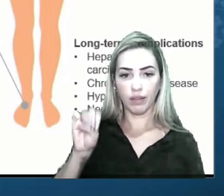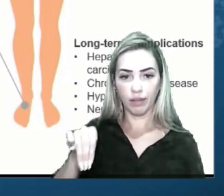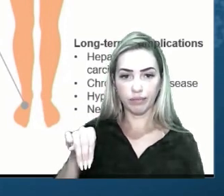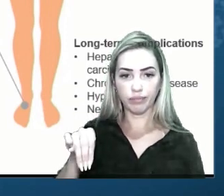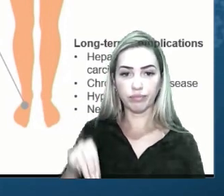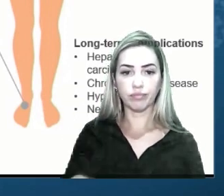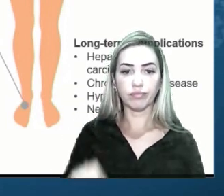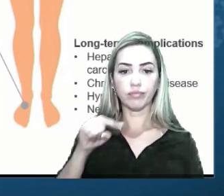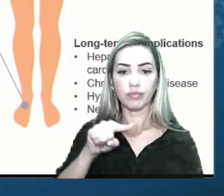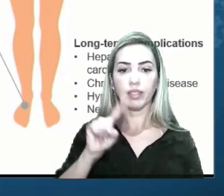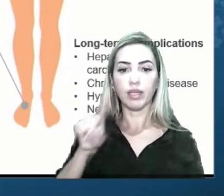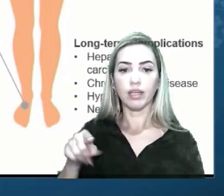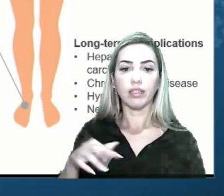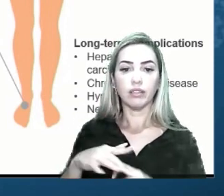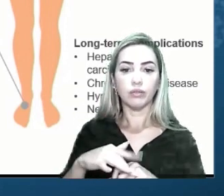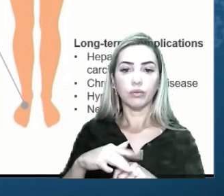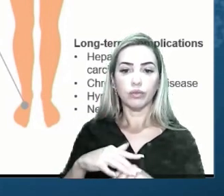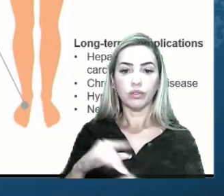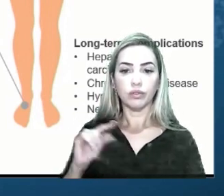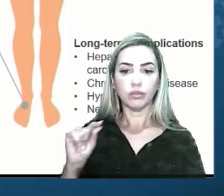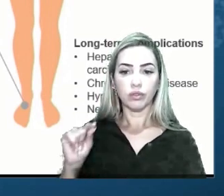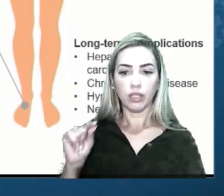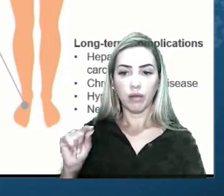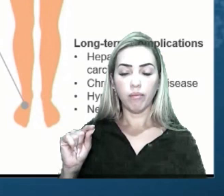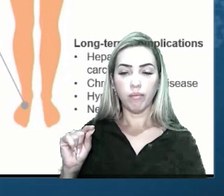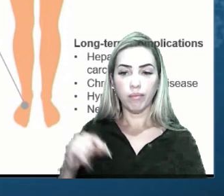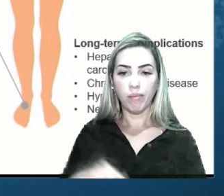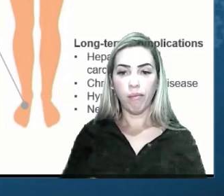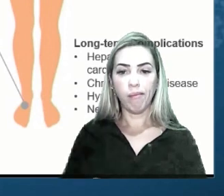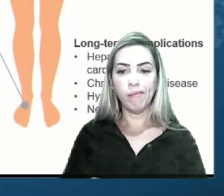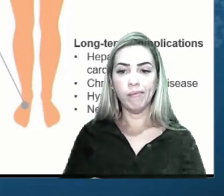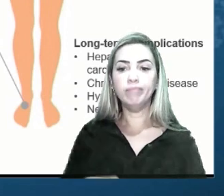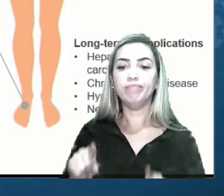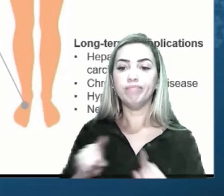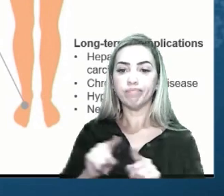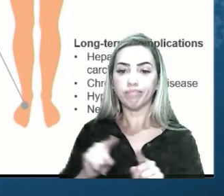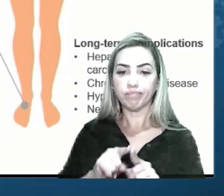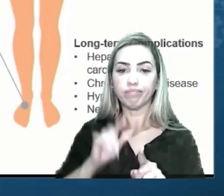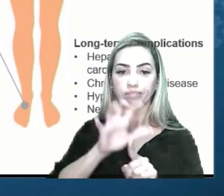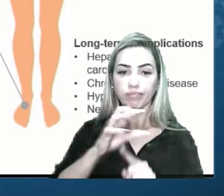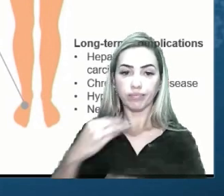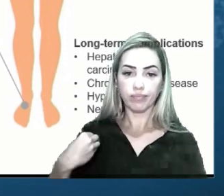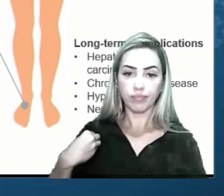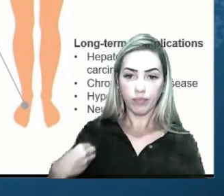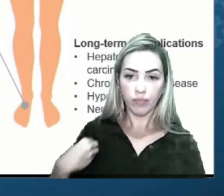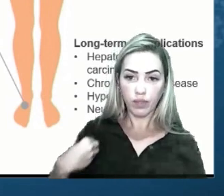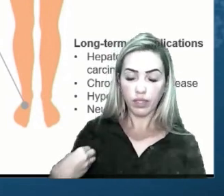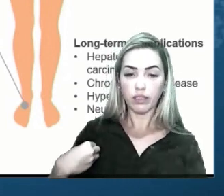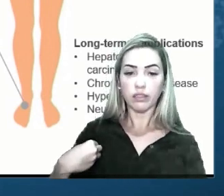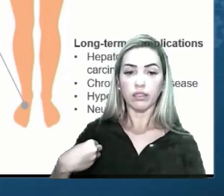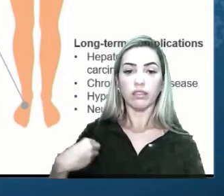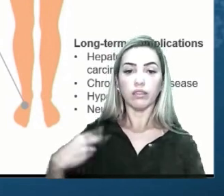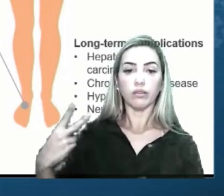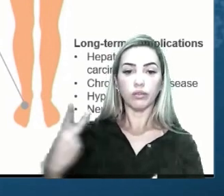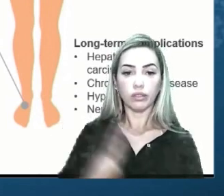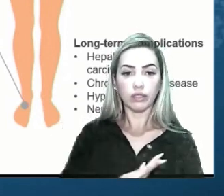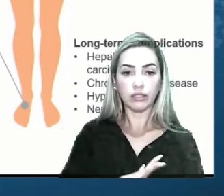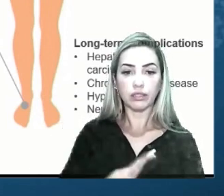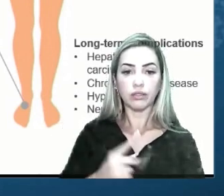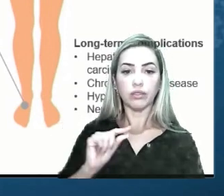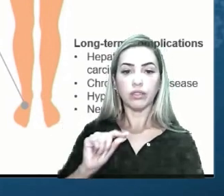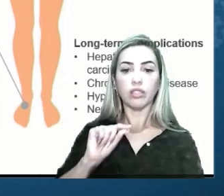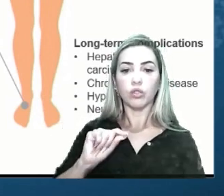E essa é uma doença que também ameaça a vida e ataca, e tem